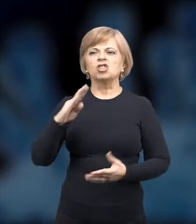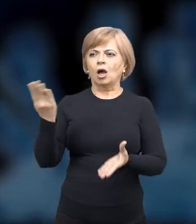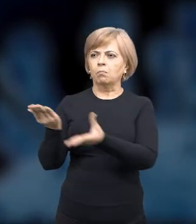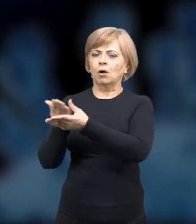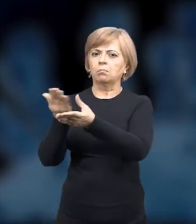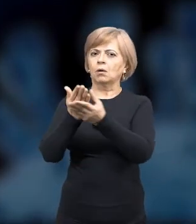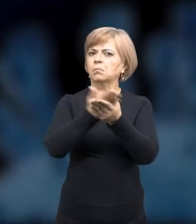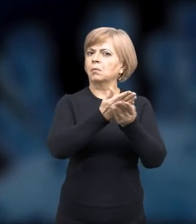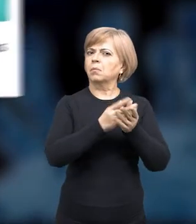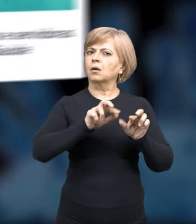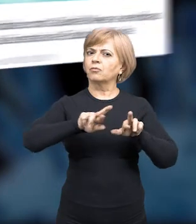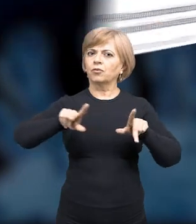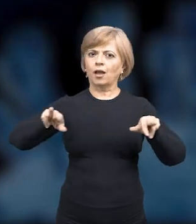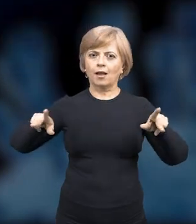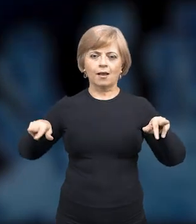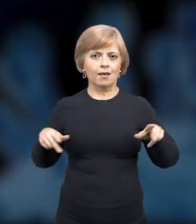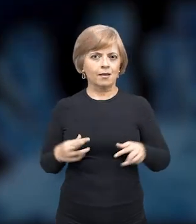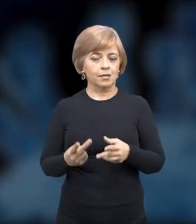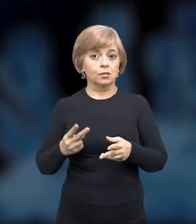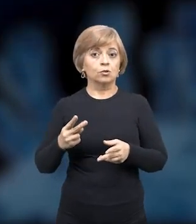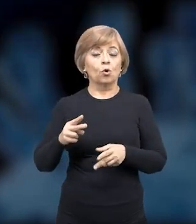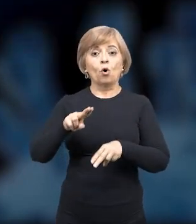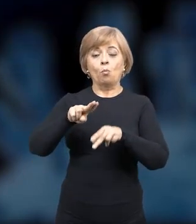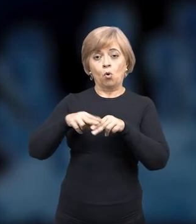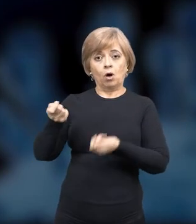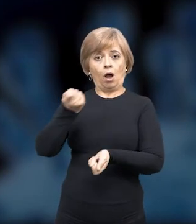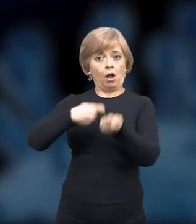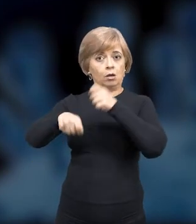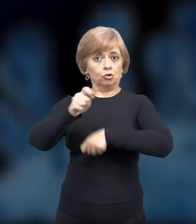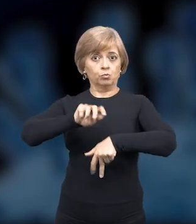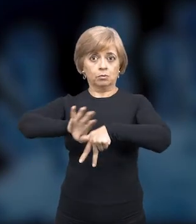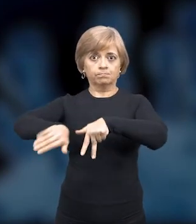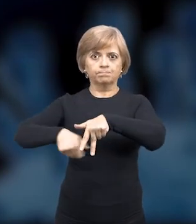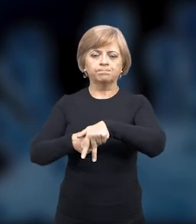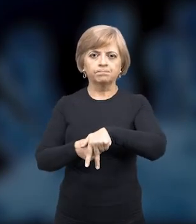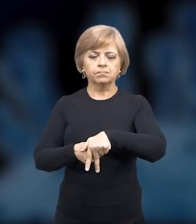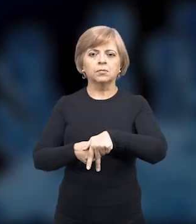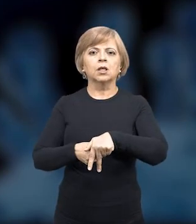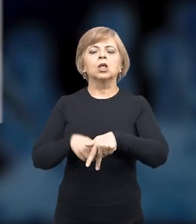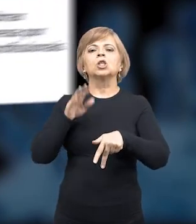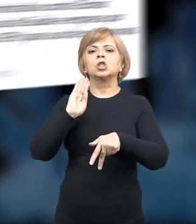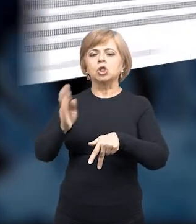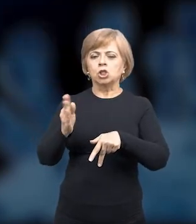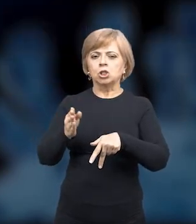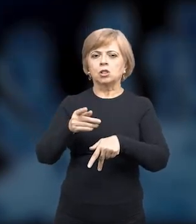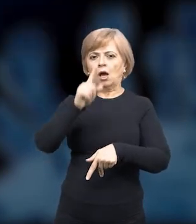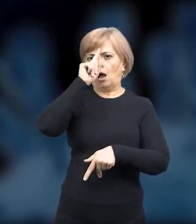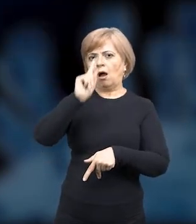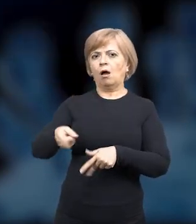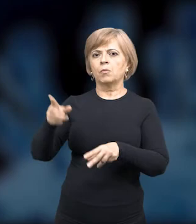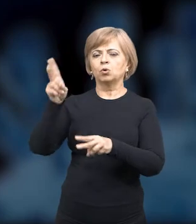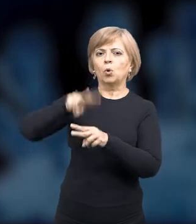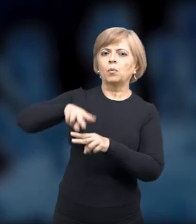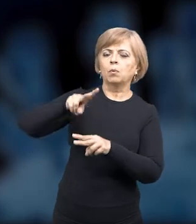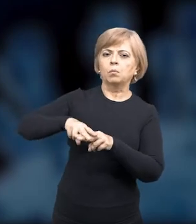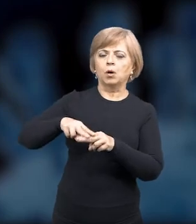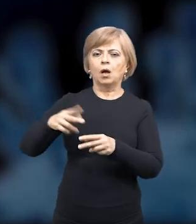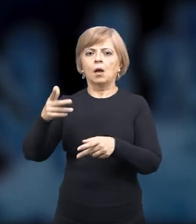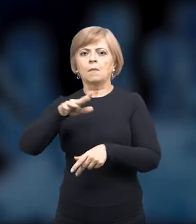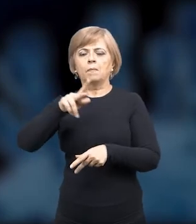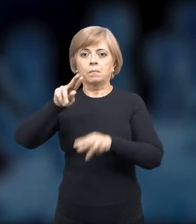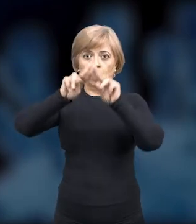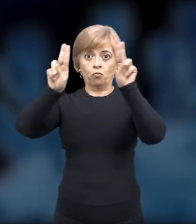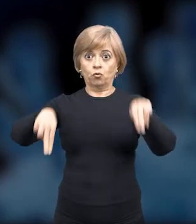ações civis públicas no âmbito da improbidade administrativa, requerendo a condenação desses agentes públicos e também dos particulares